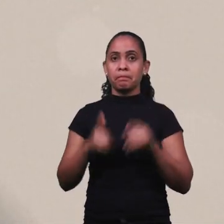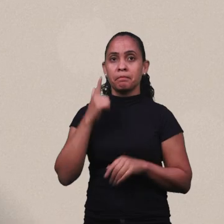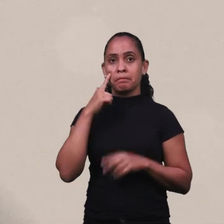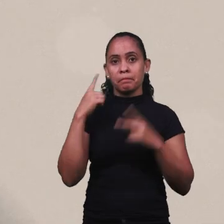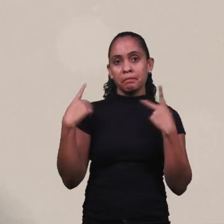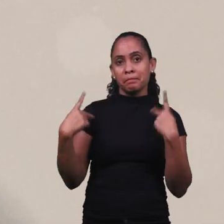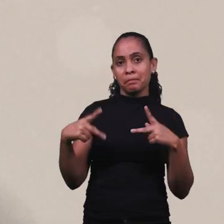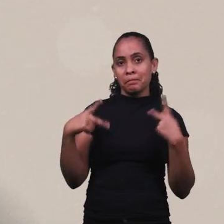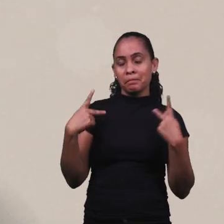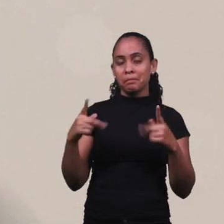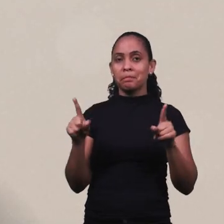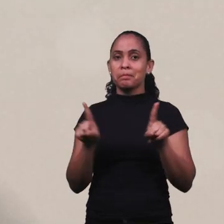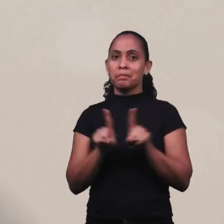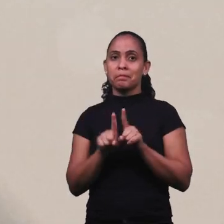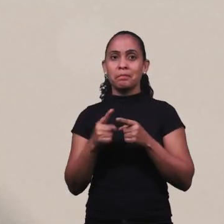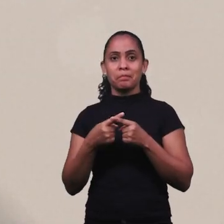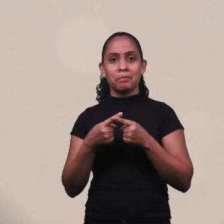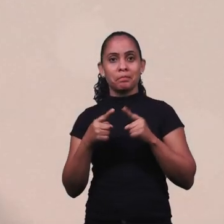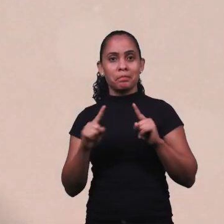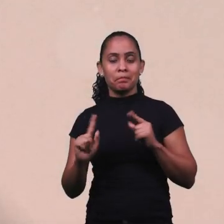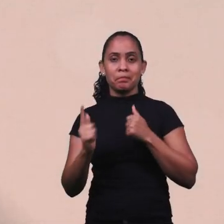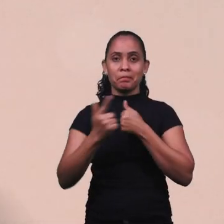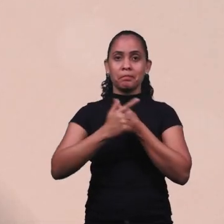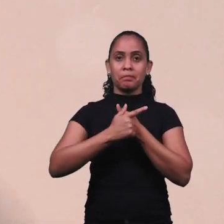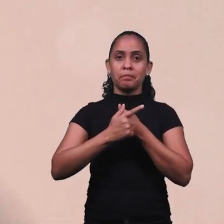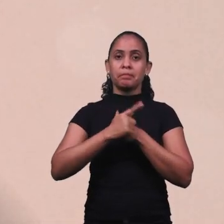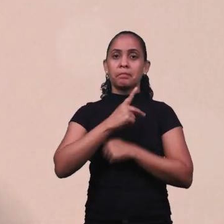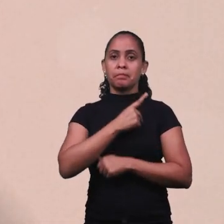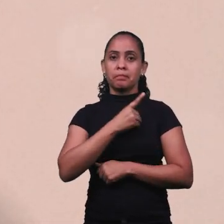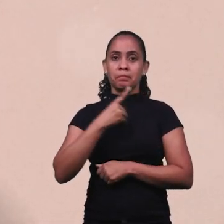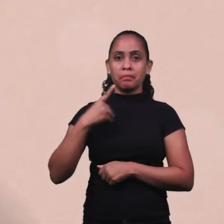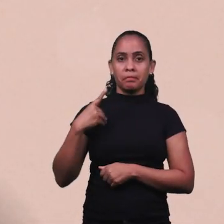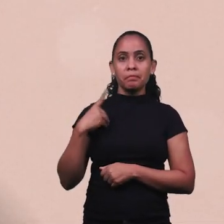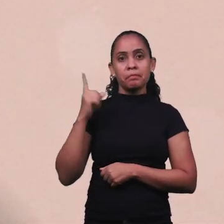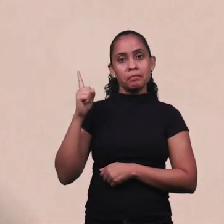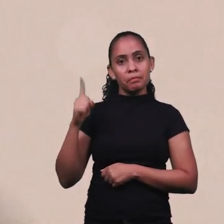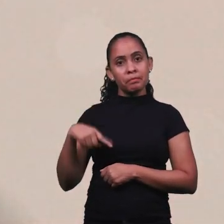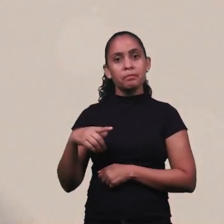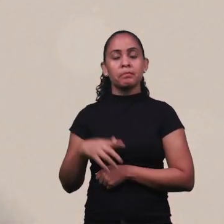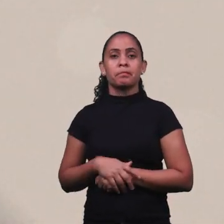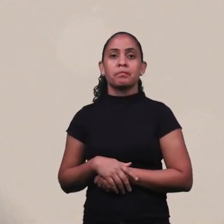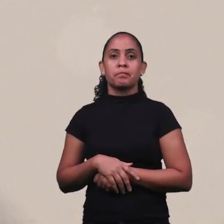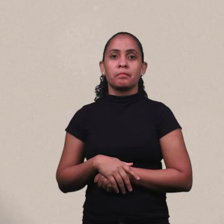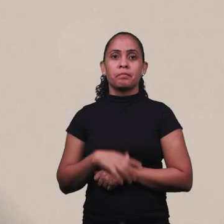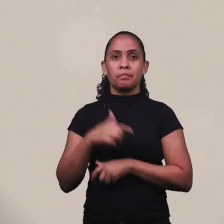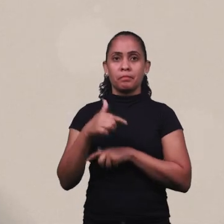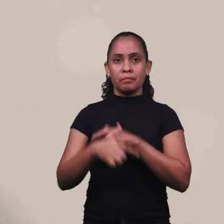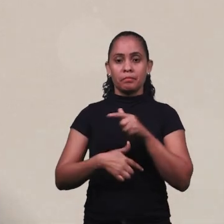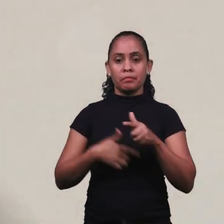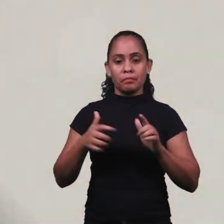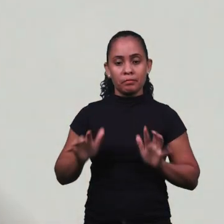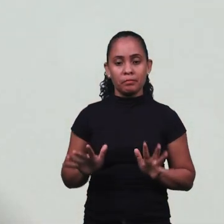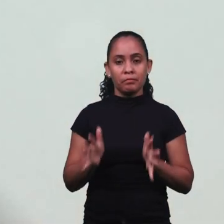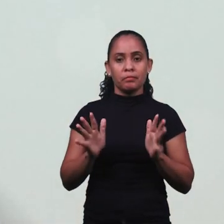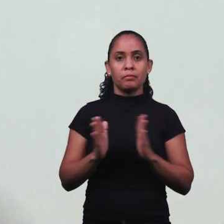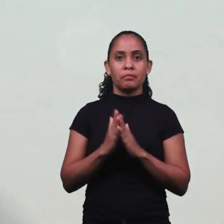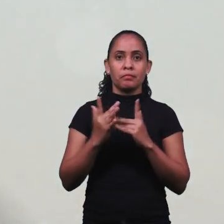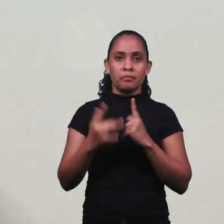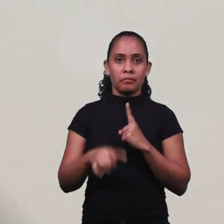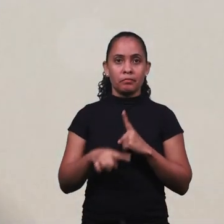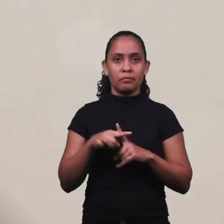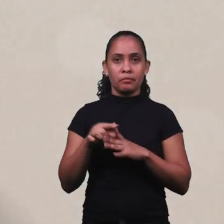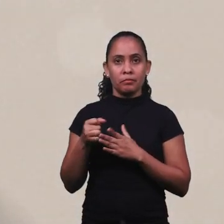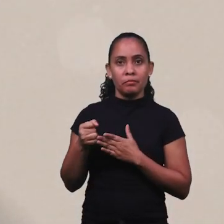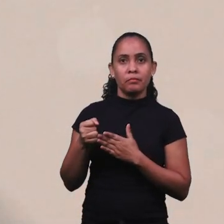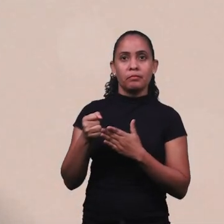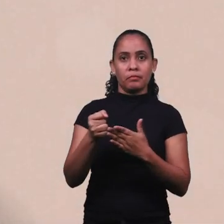prego também, né? Mas a função do diácono geralmente é essa mesmo. Trabalhar com a igreja, exercer